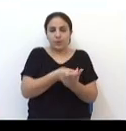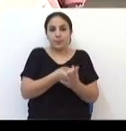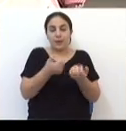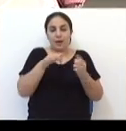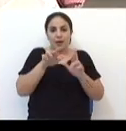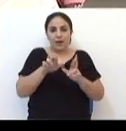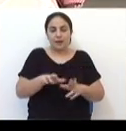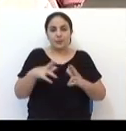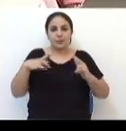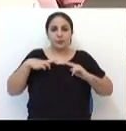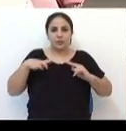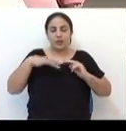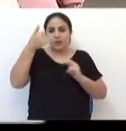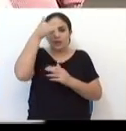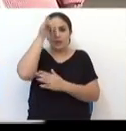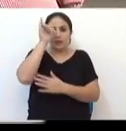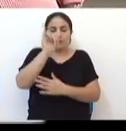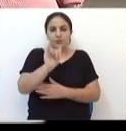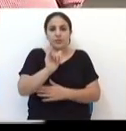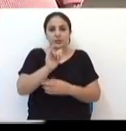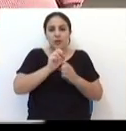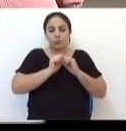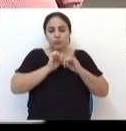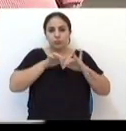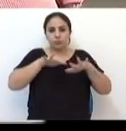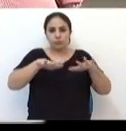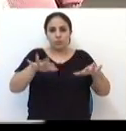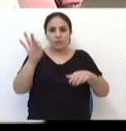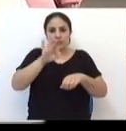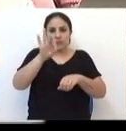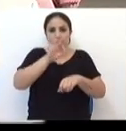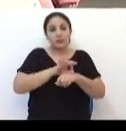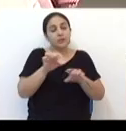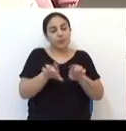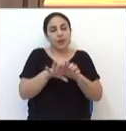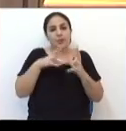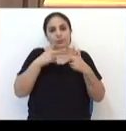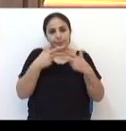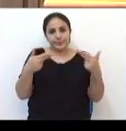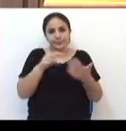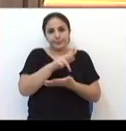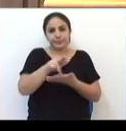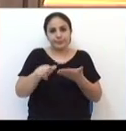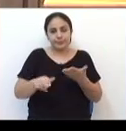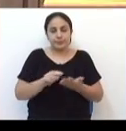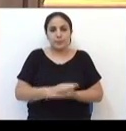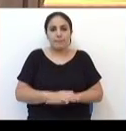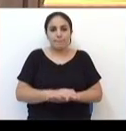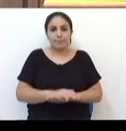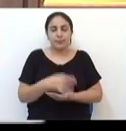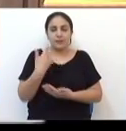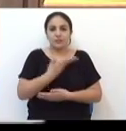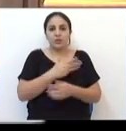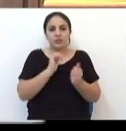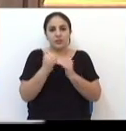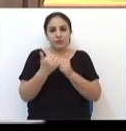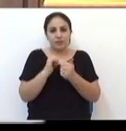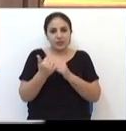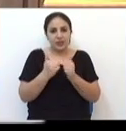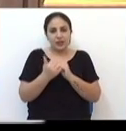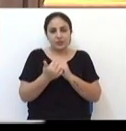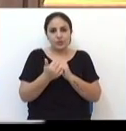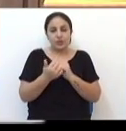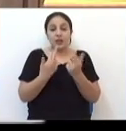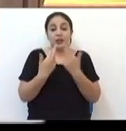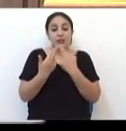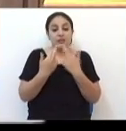particulares e assim evitar a proliferação de insetos e animais. Nós temos avaliado e tenho trabalhado arduamente quanto